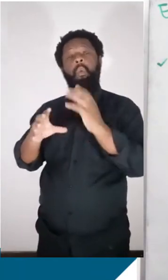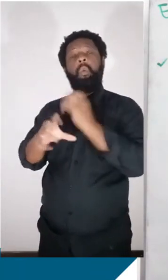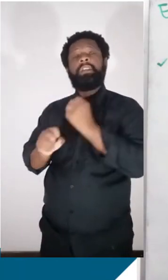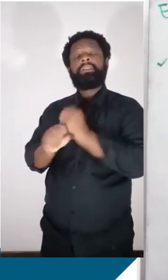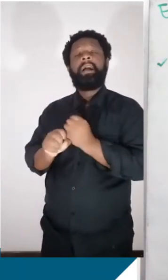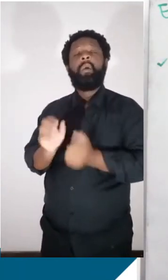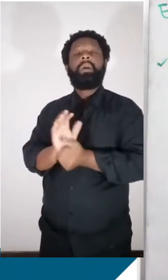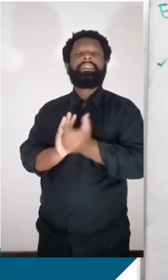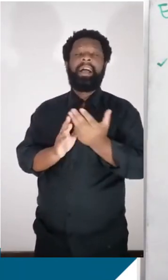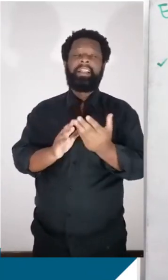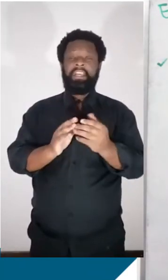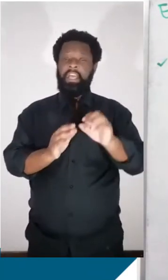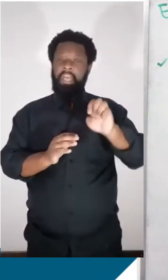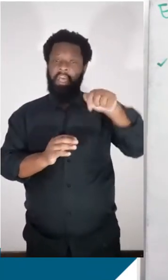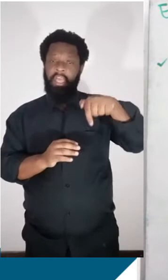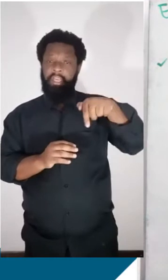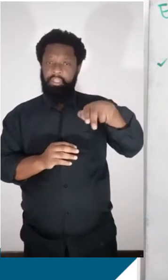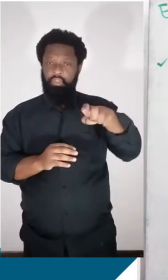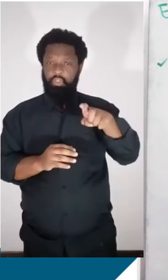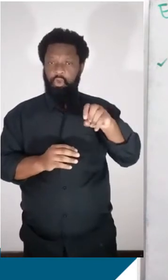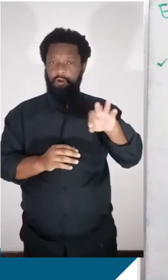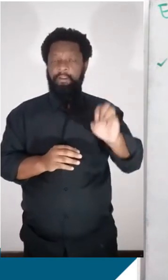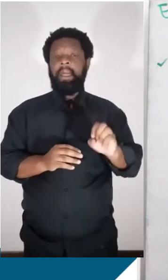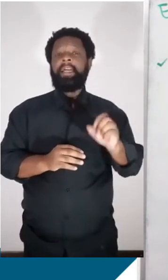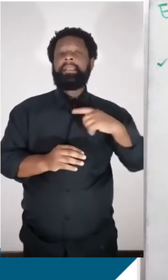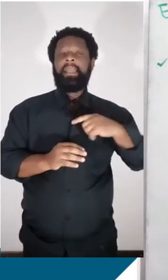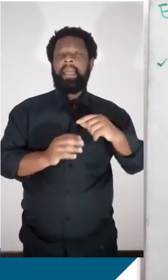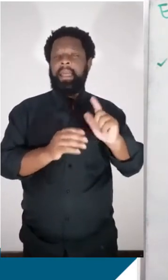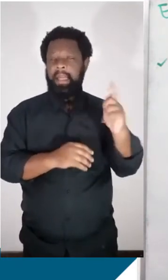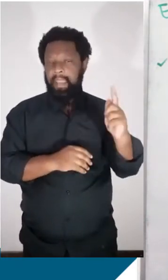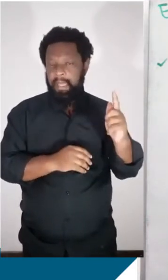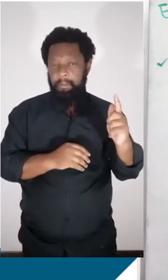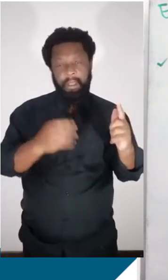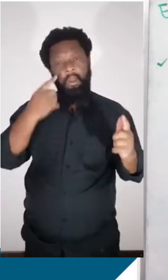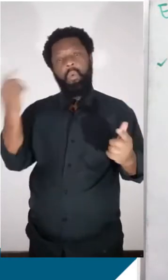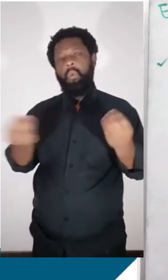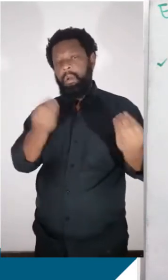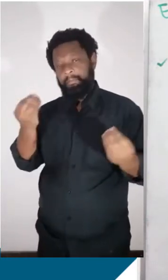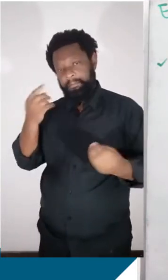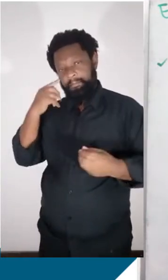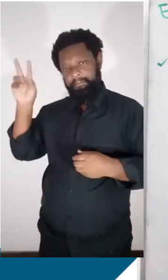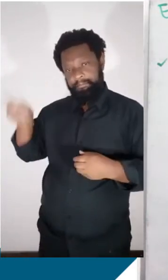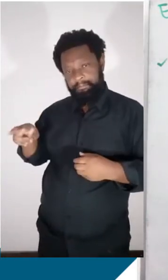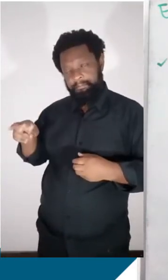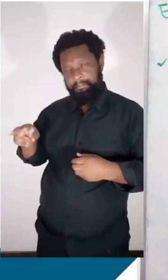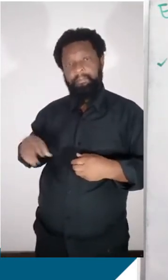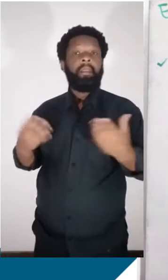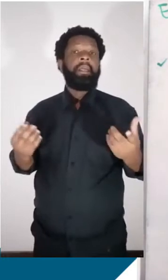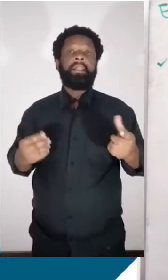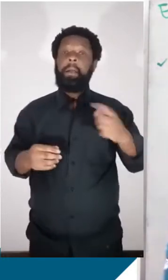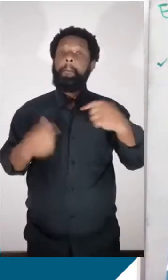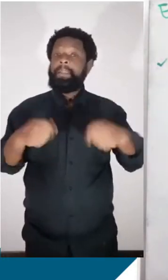Calcule a quantidade máxima de enxofre em gramas que pode ser obtida partindo-se de 5 mol de H2S e 2 mol de SO2. Tá,